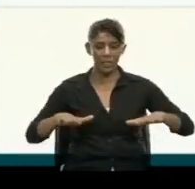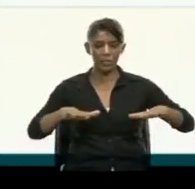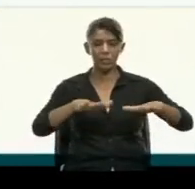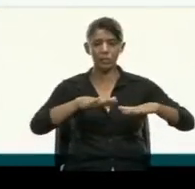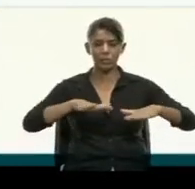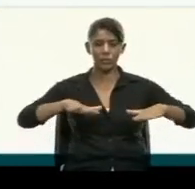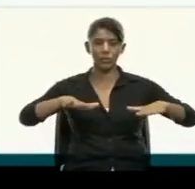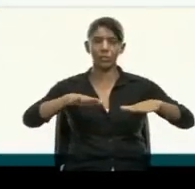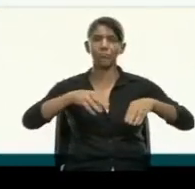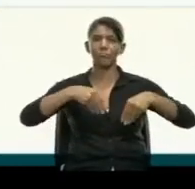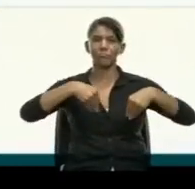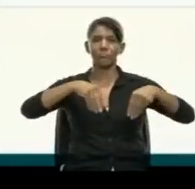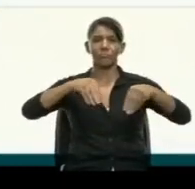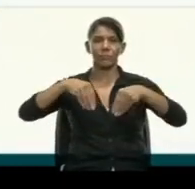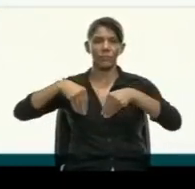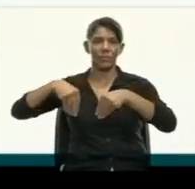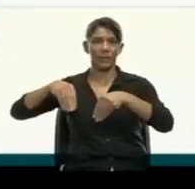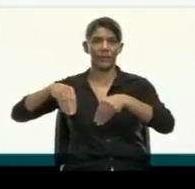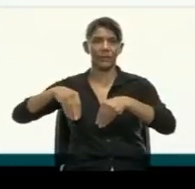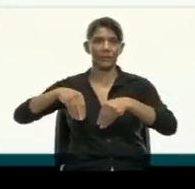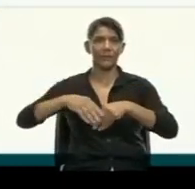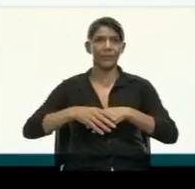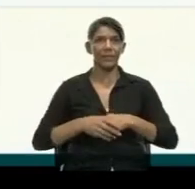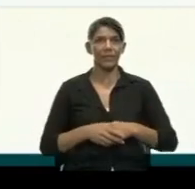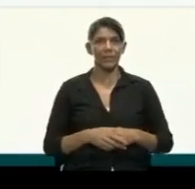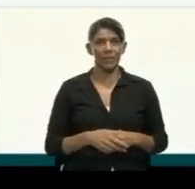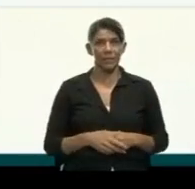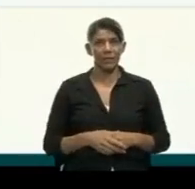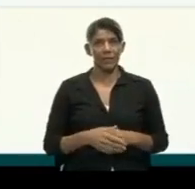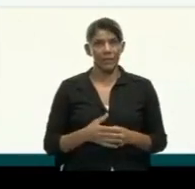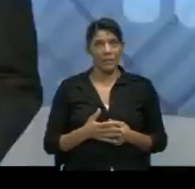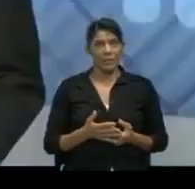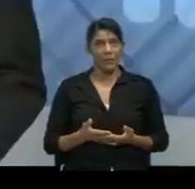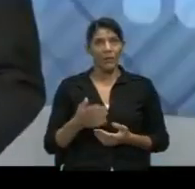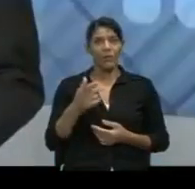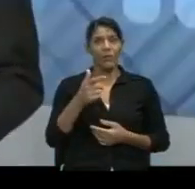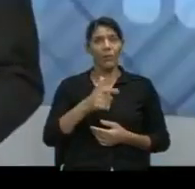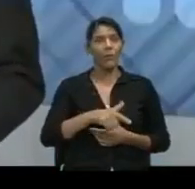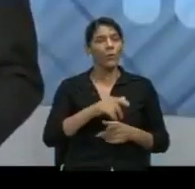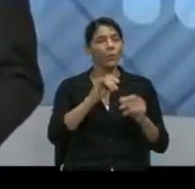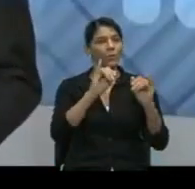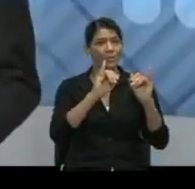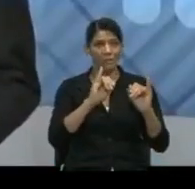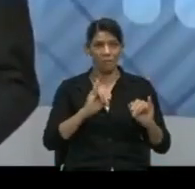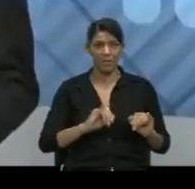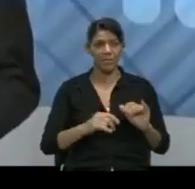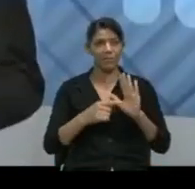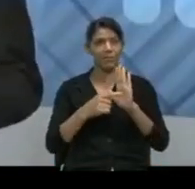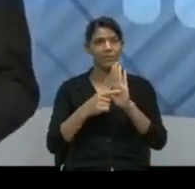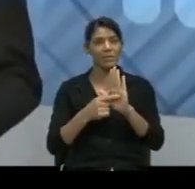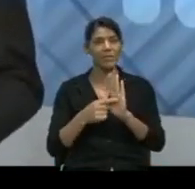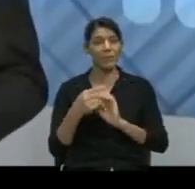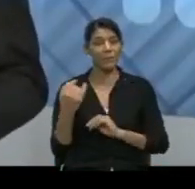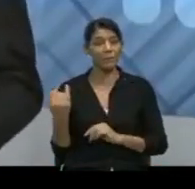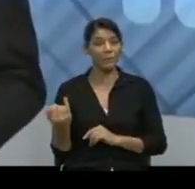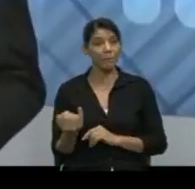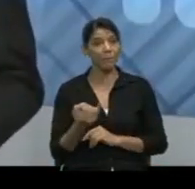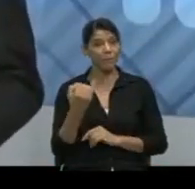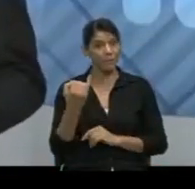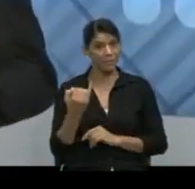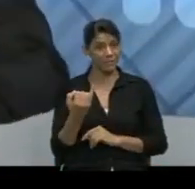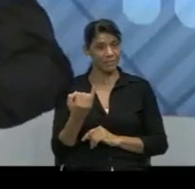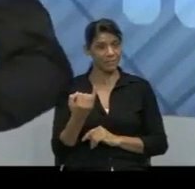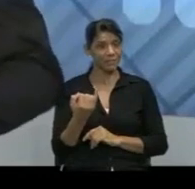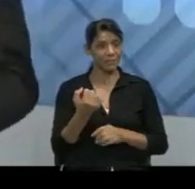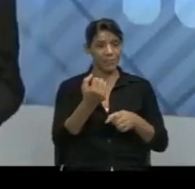até do próprio terreno dele. Aí agora aqui, o professor trouxe mais uma imagem para mostrar para você a importância de uma